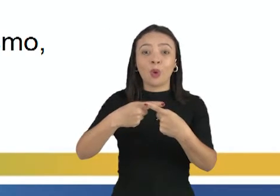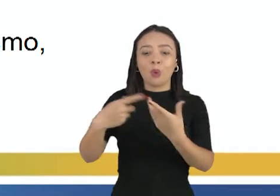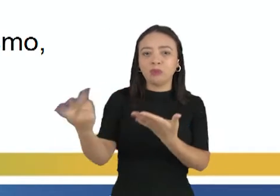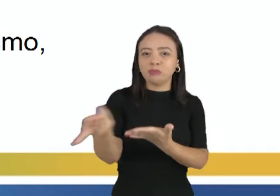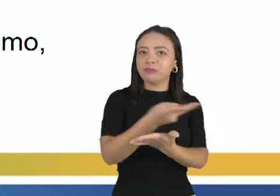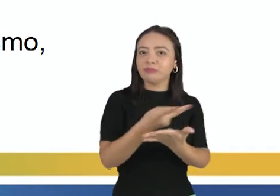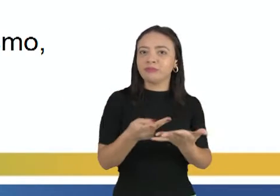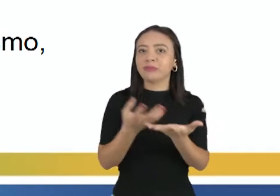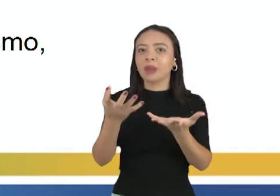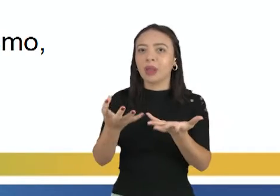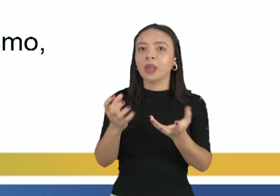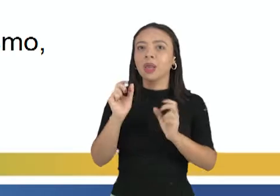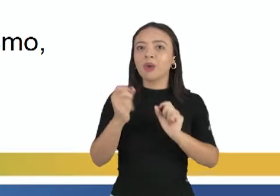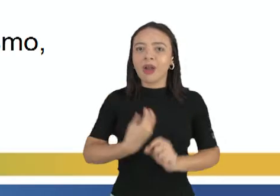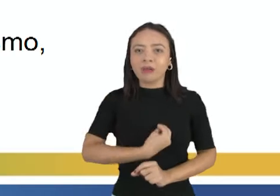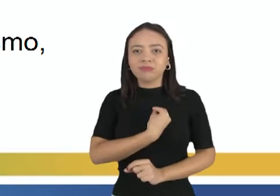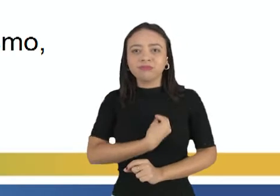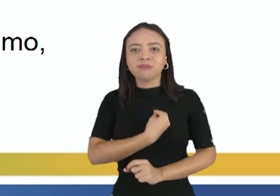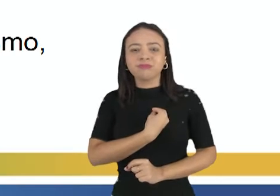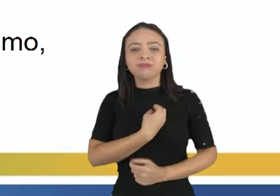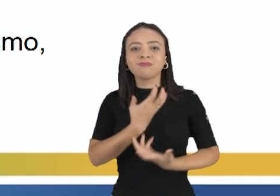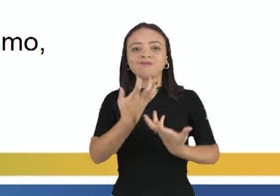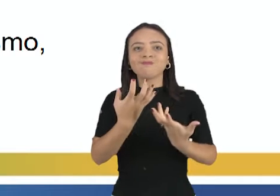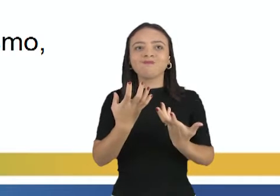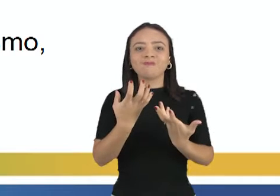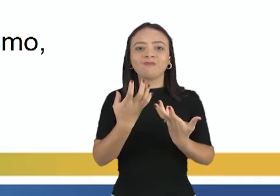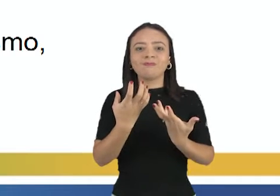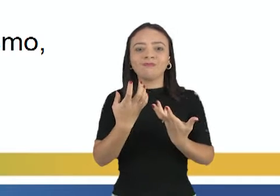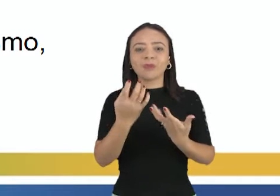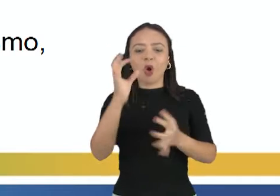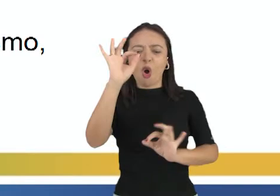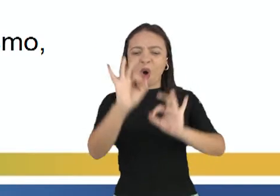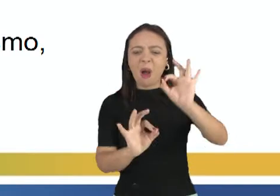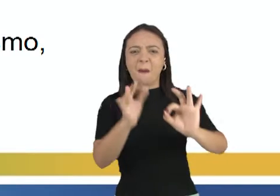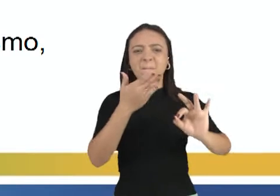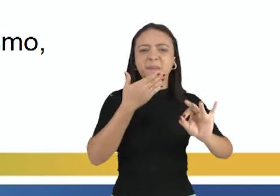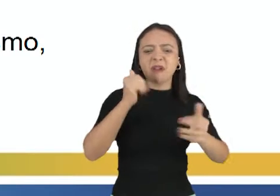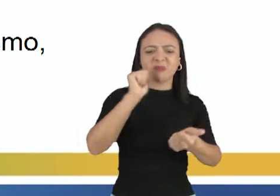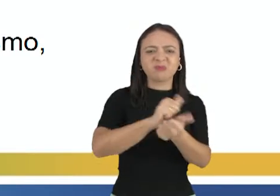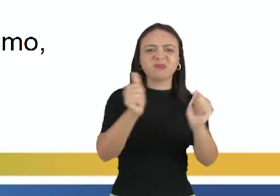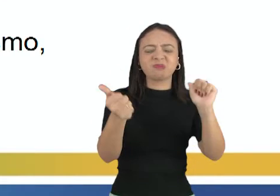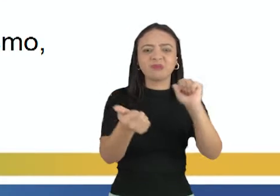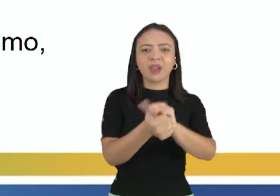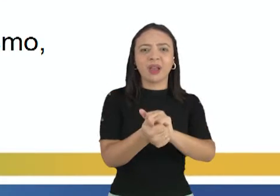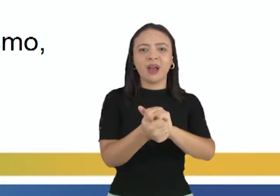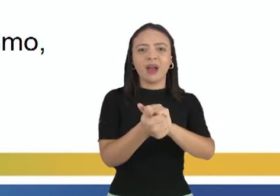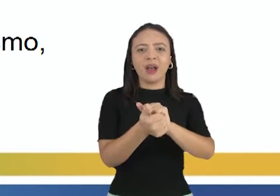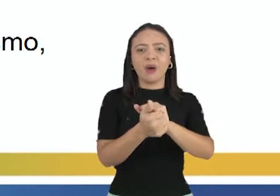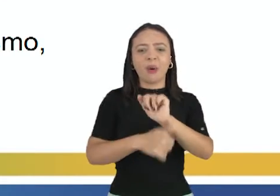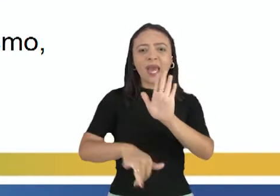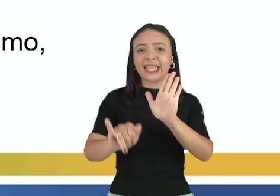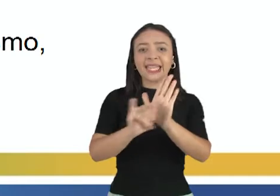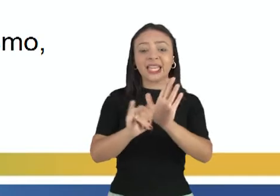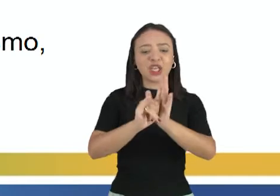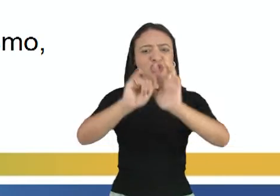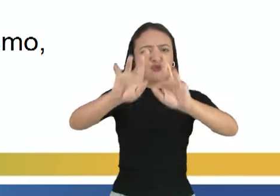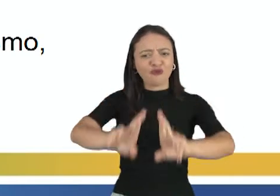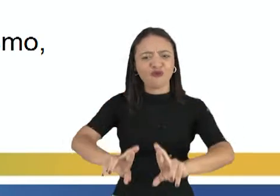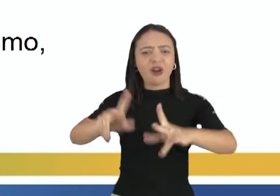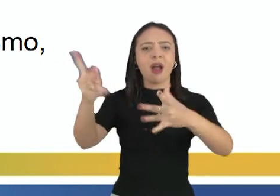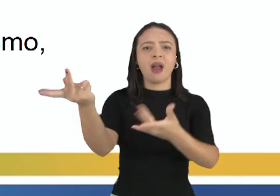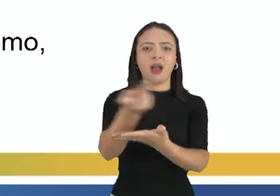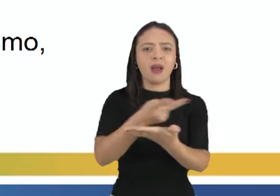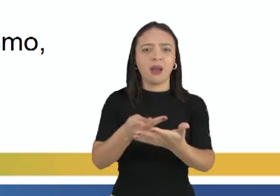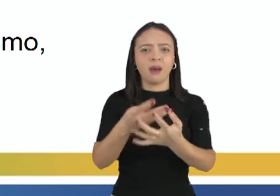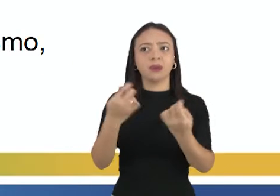ali tentando dar uma nova cara, um novo jeito para a arte em si, para que as